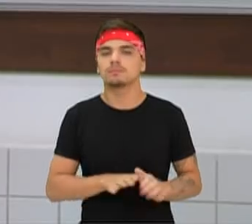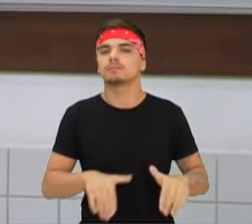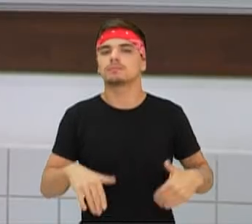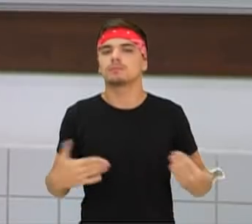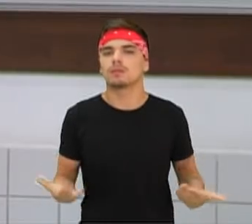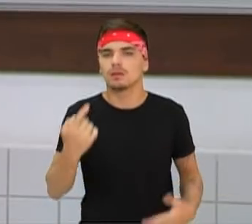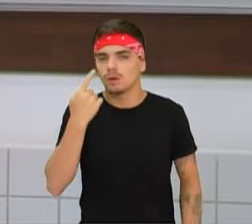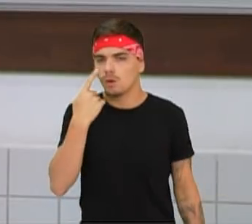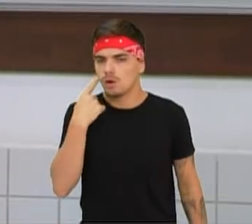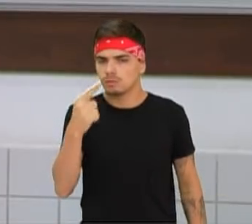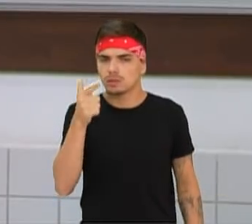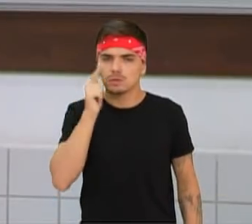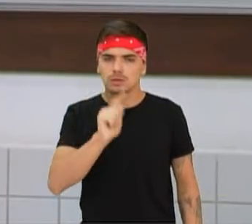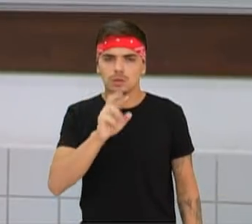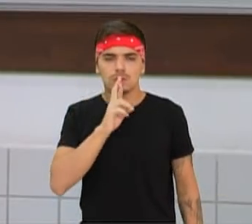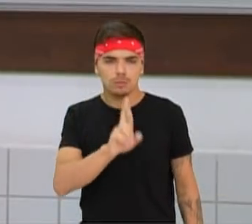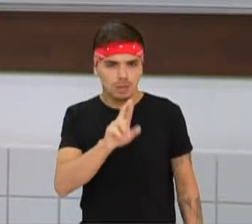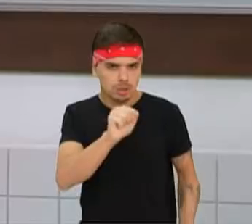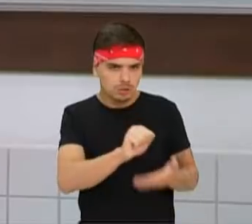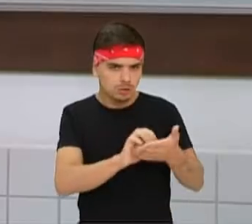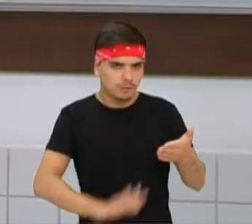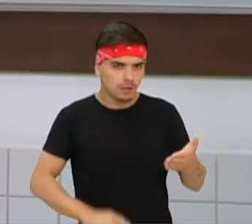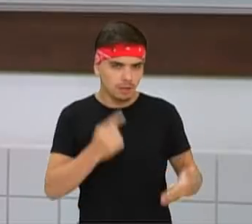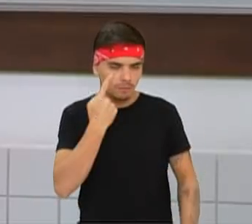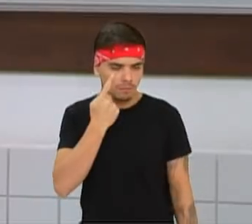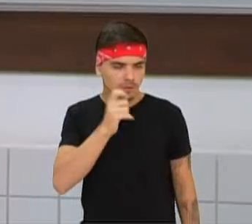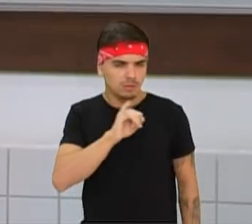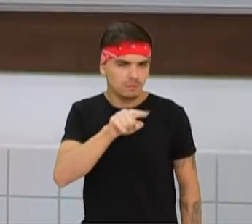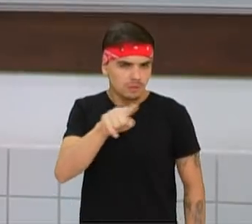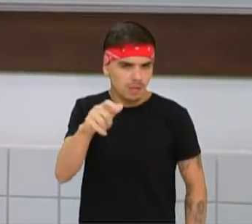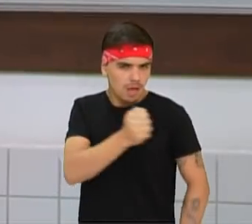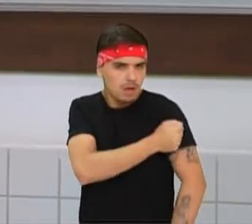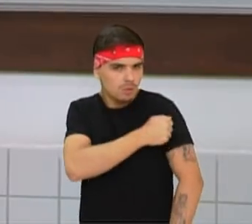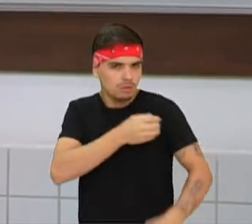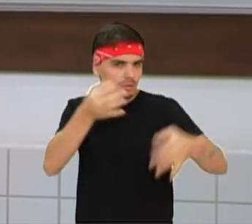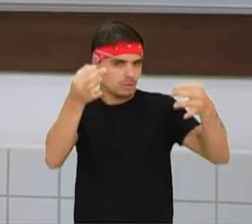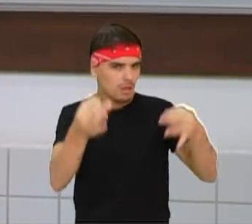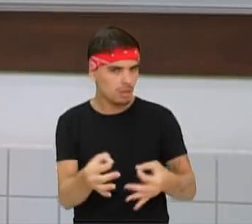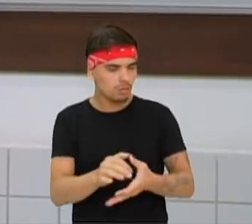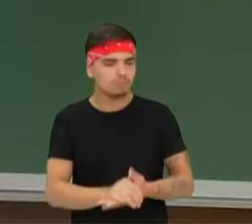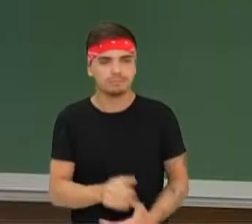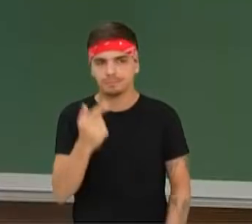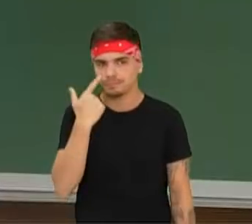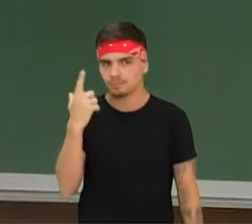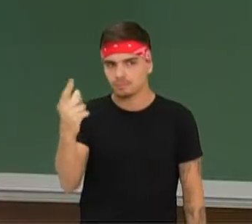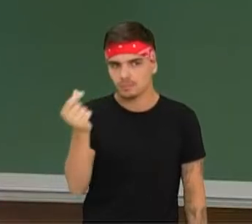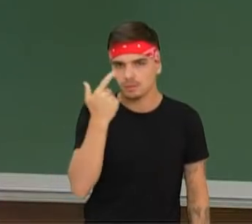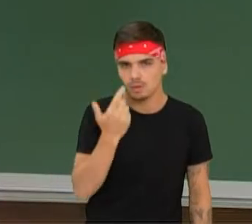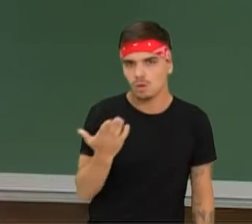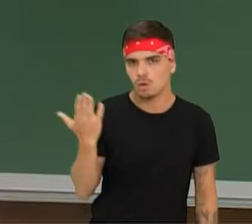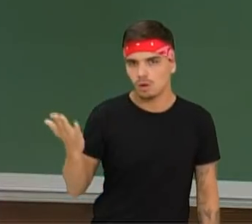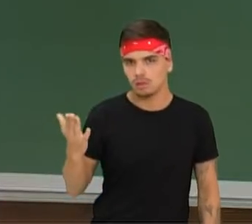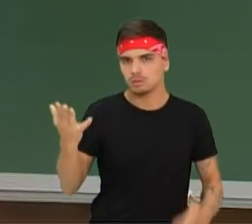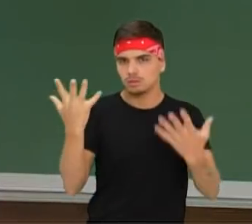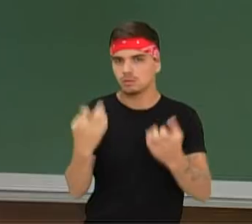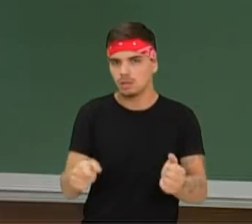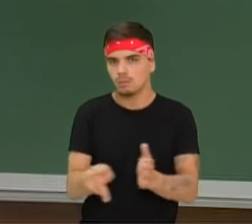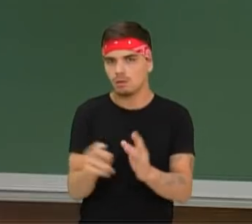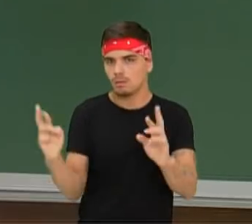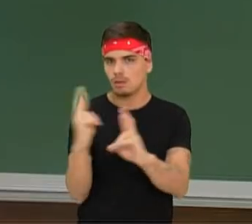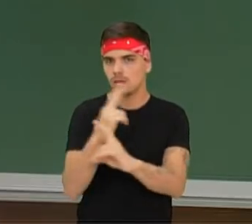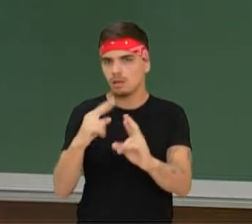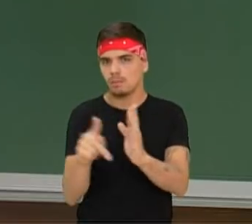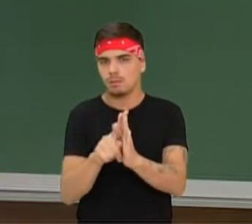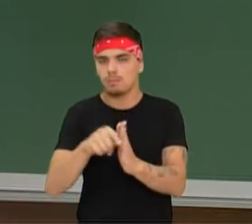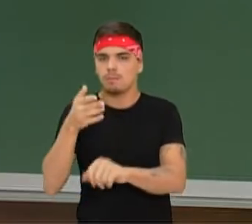Então, pessoal, conseguiram responder a atividade? Vamos ver se você, estudante, acertou? Vamos lá então, né? Então, considerando a relação